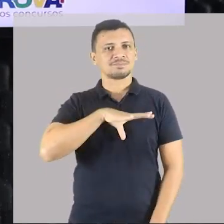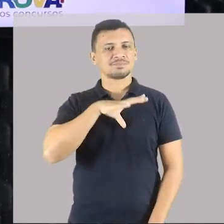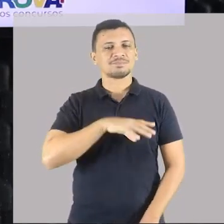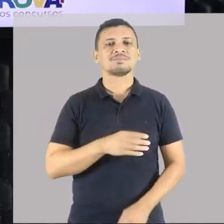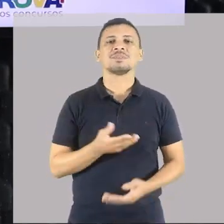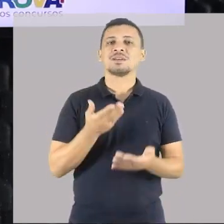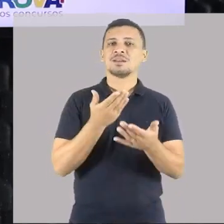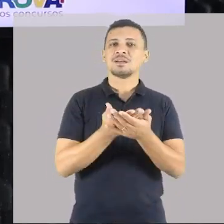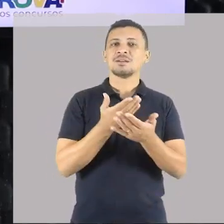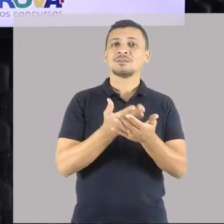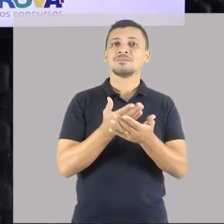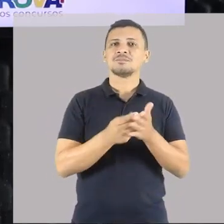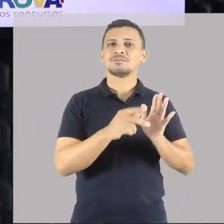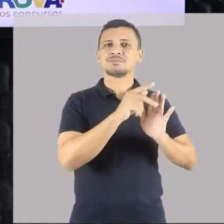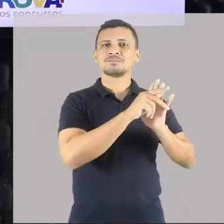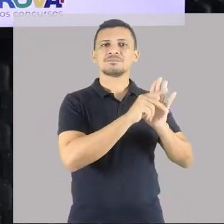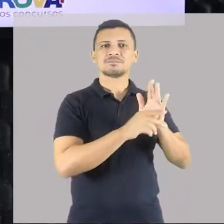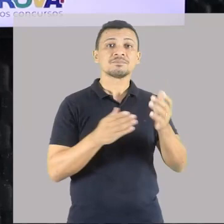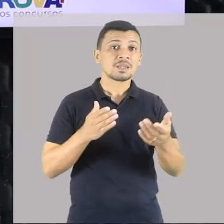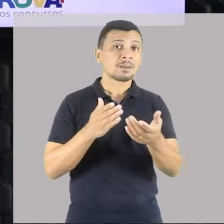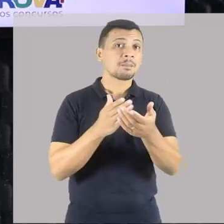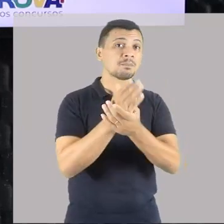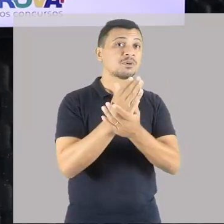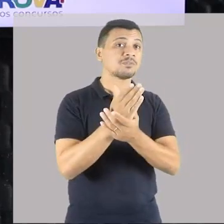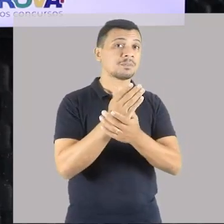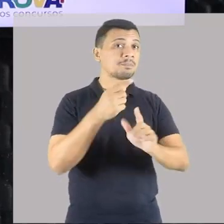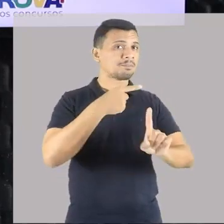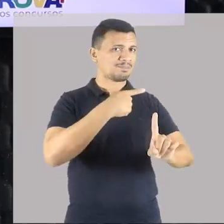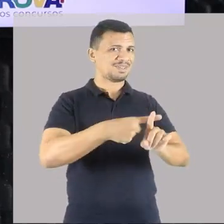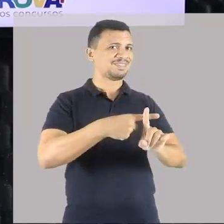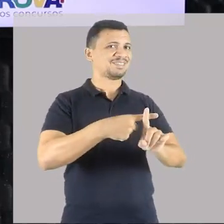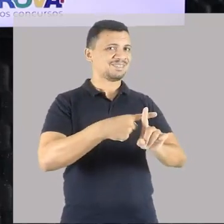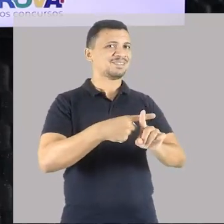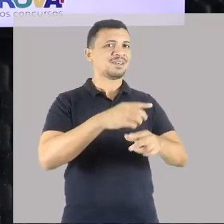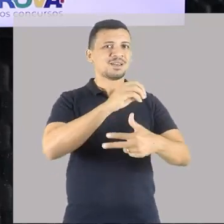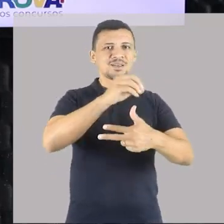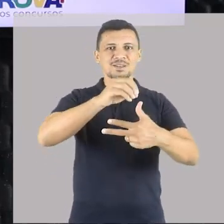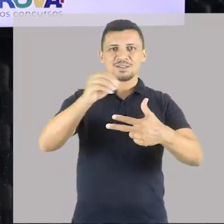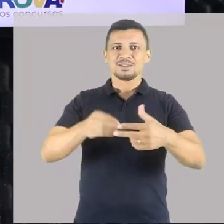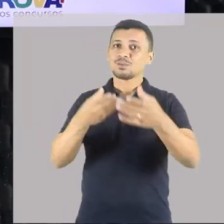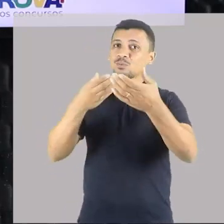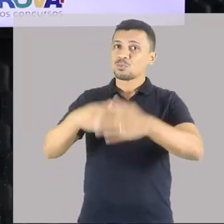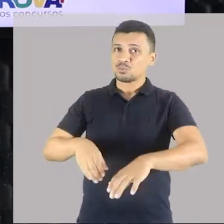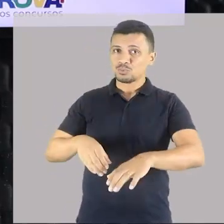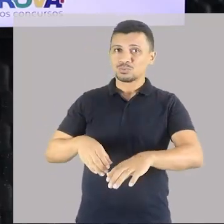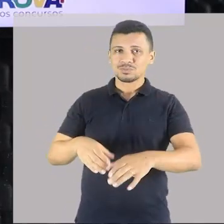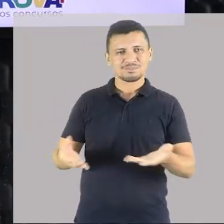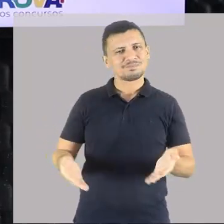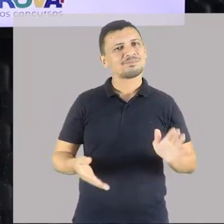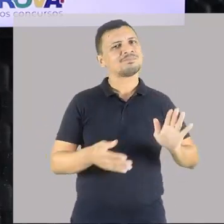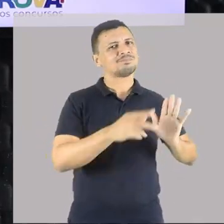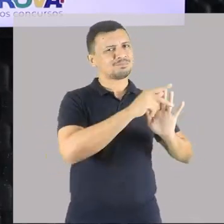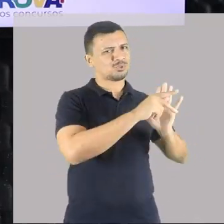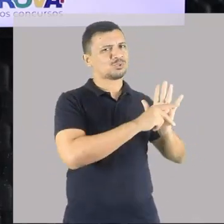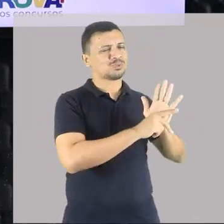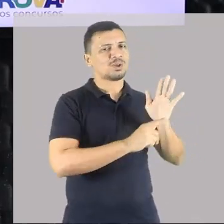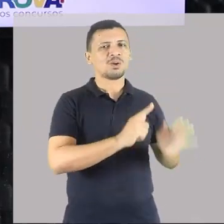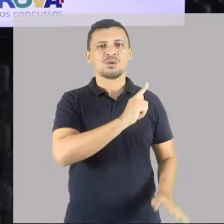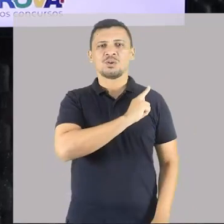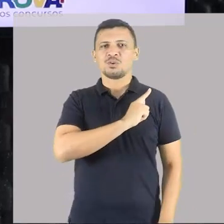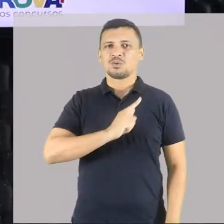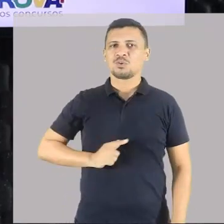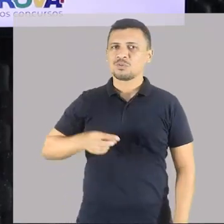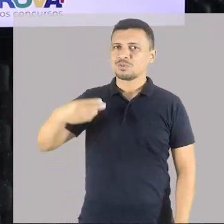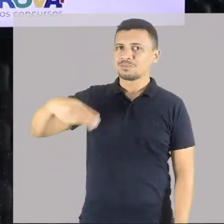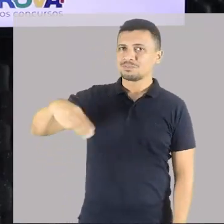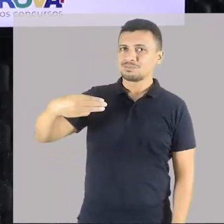aula do nosso projeto Aprova Mais, o Enem dos Concursos, uma iniciativa do governo do estado do Maranhão, especialmente